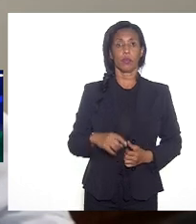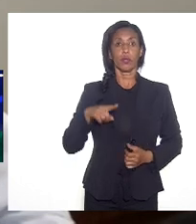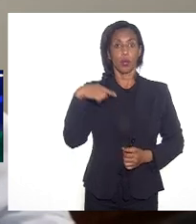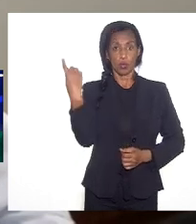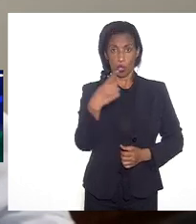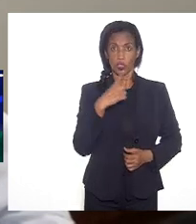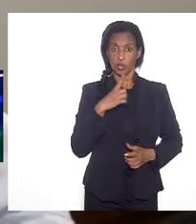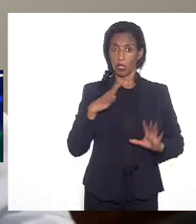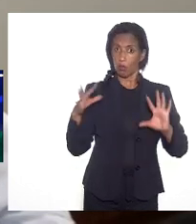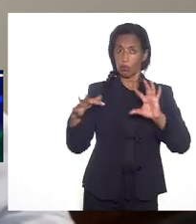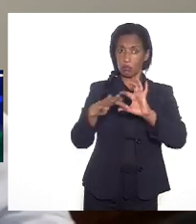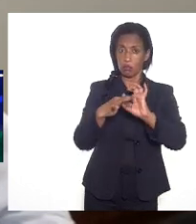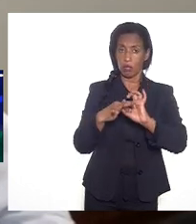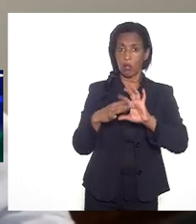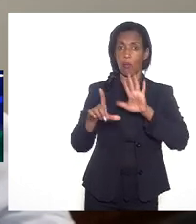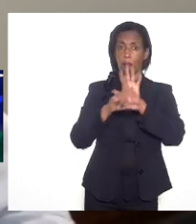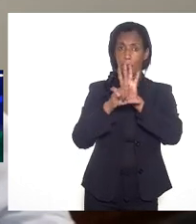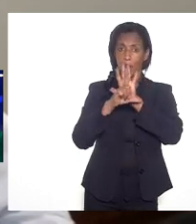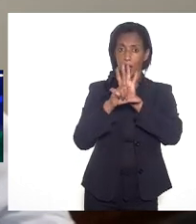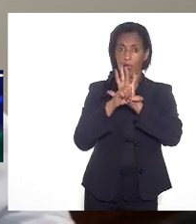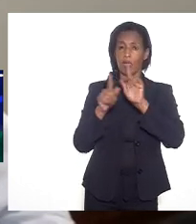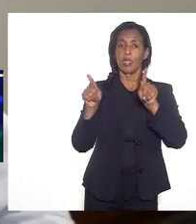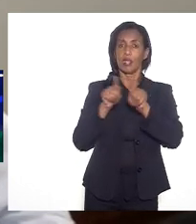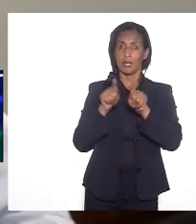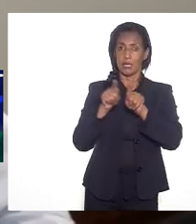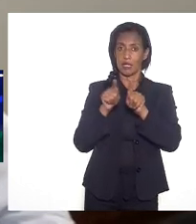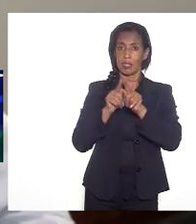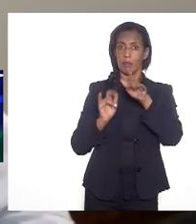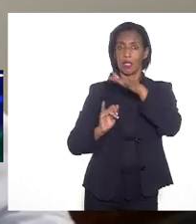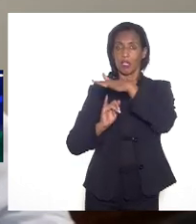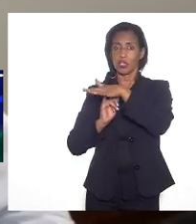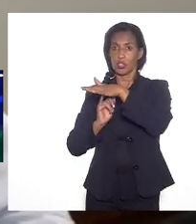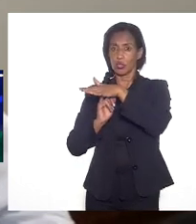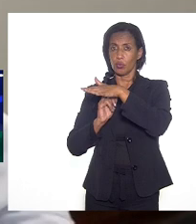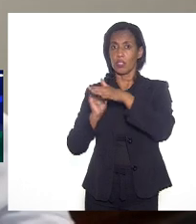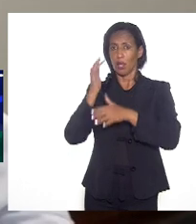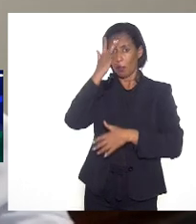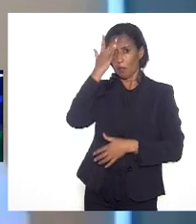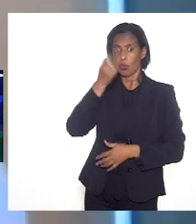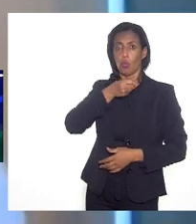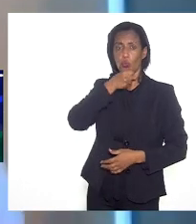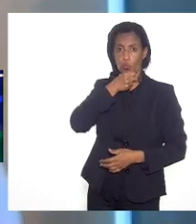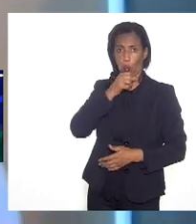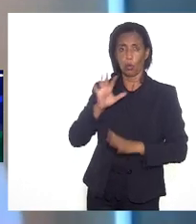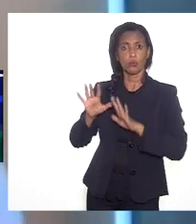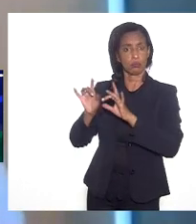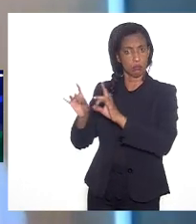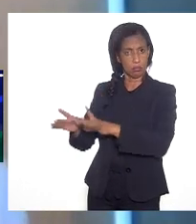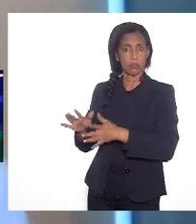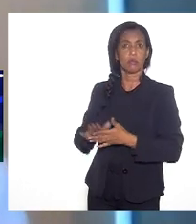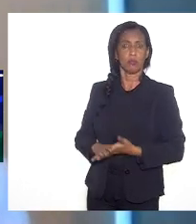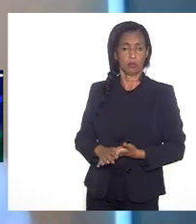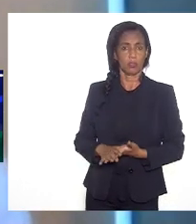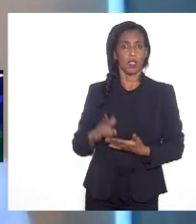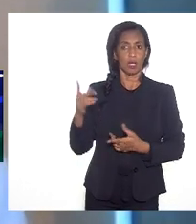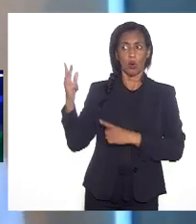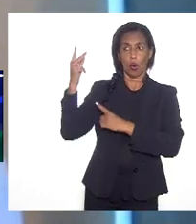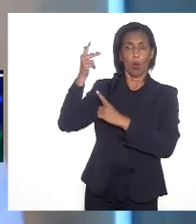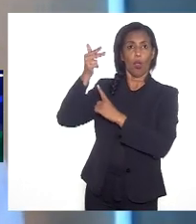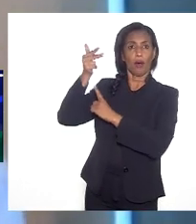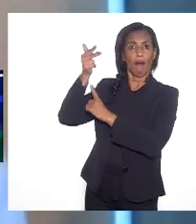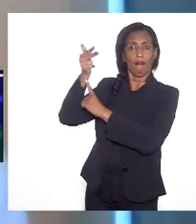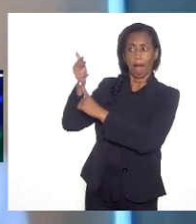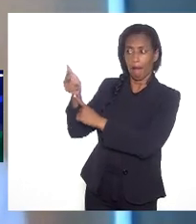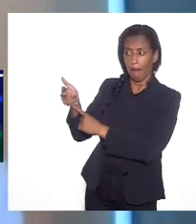muito importante que disciplina o funcionamento das instituições de longa permanência para idosos. Sim, que coloca câmeras